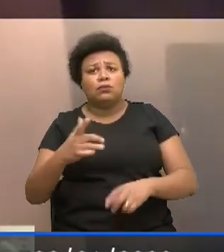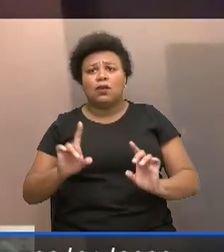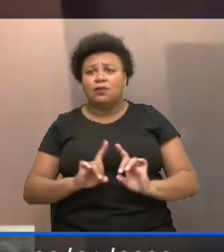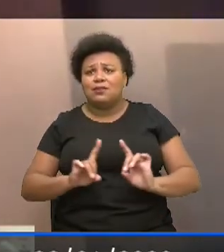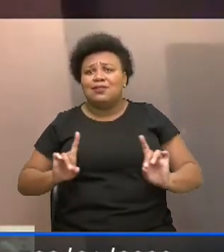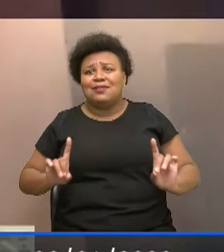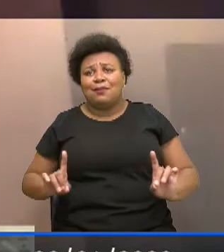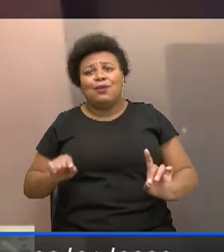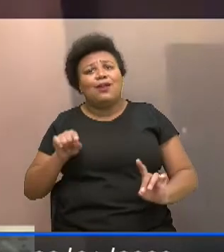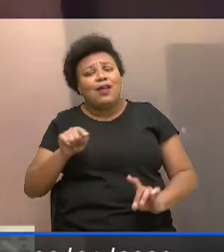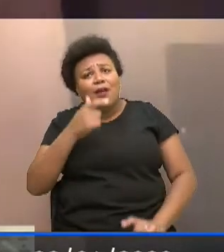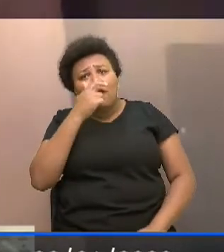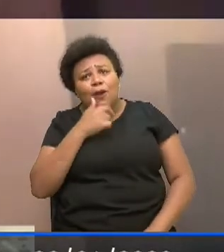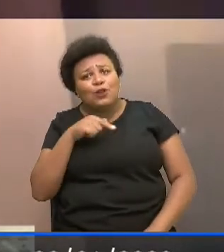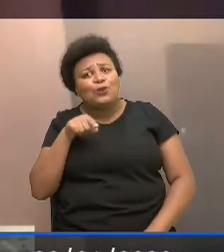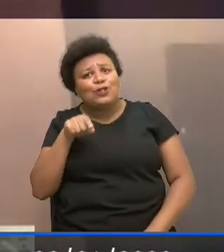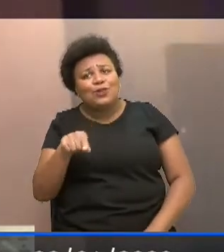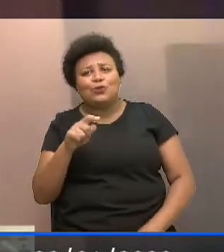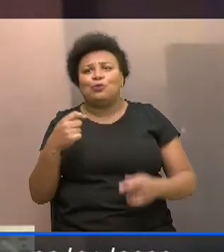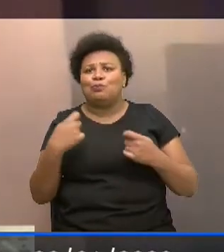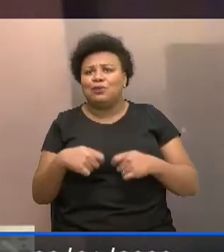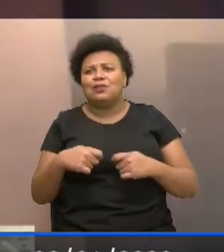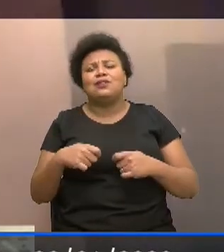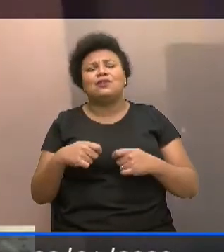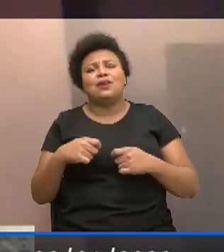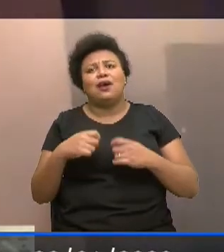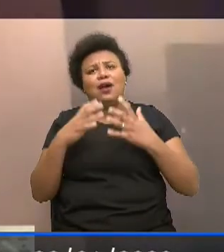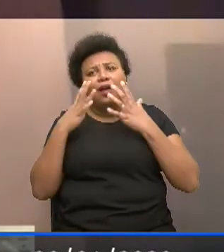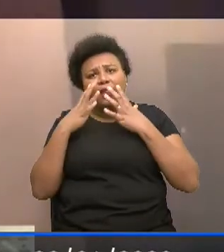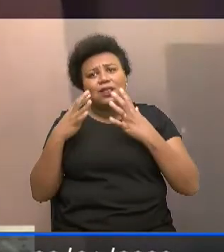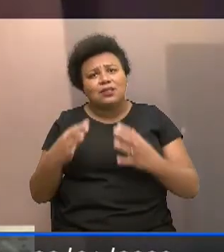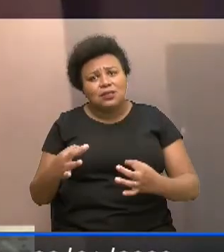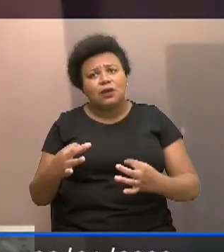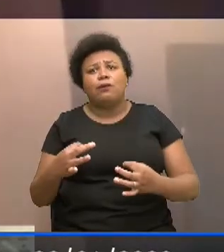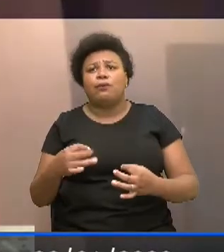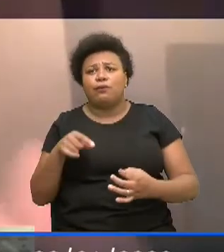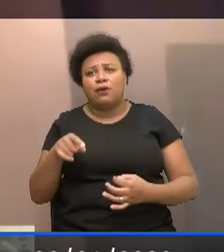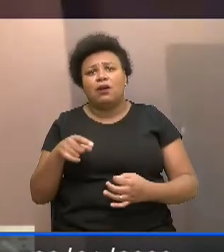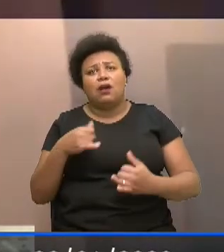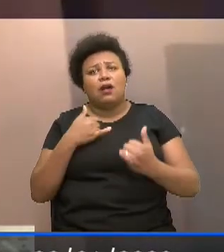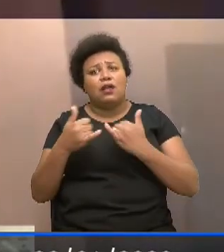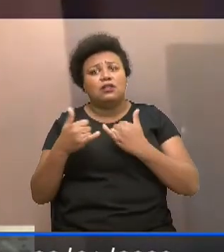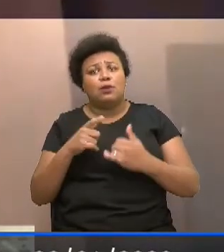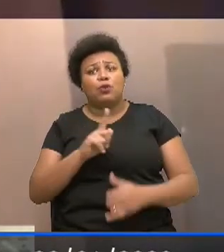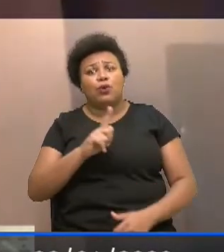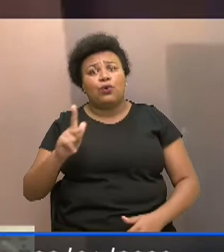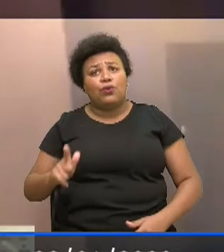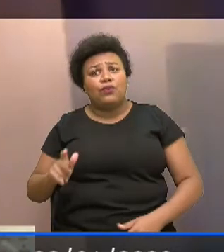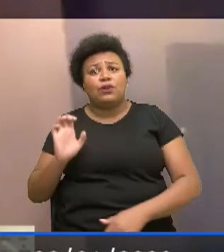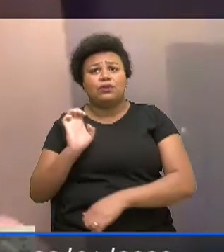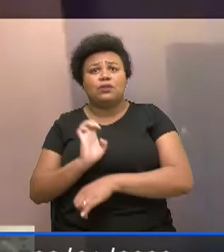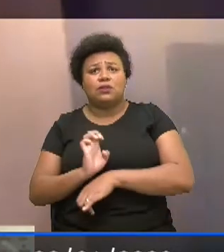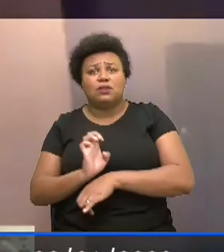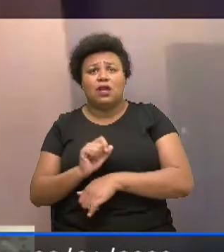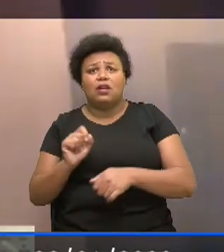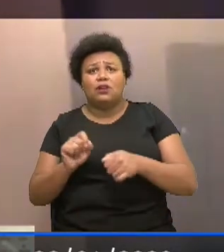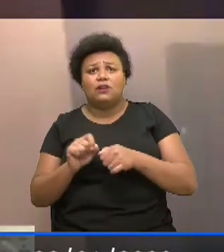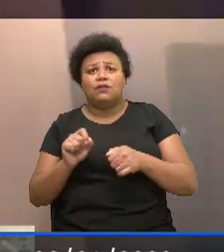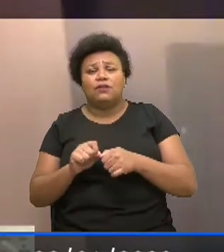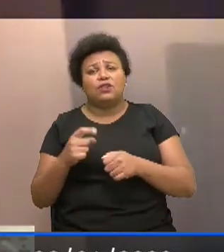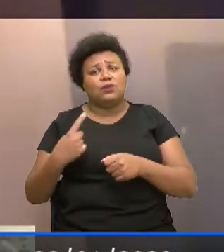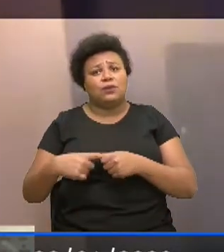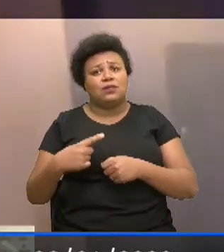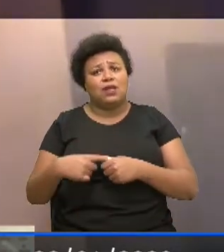distanciamento. Então, acho que esta questão deveria merecer um disciplinamento, a exemplo do que o governo do estado fez em relação aos ônibus